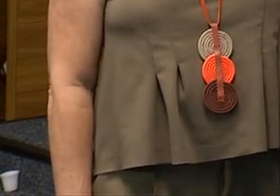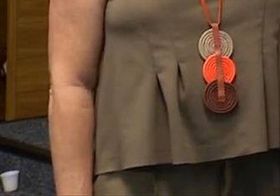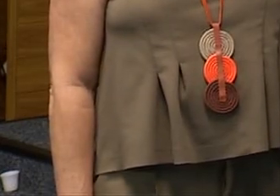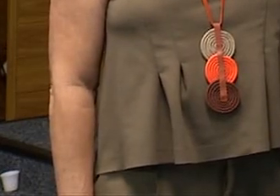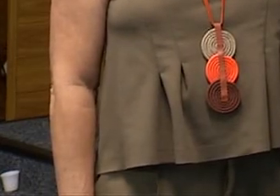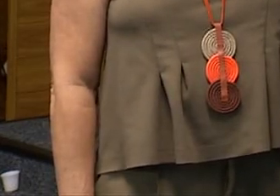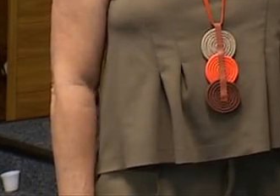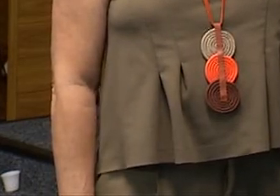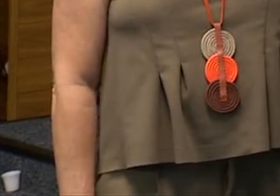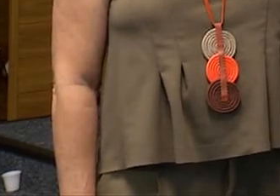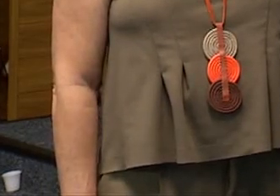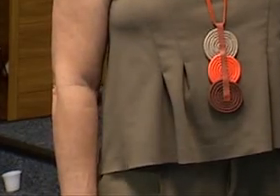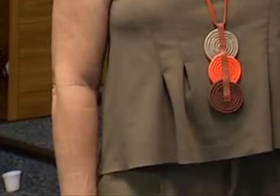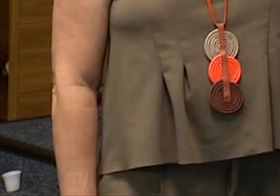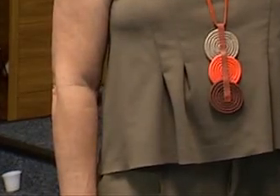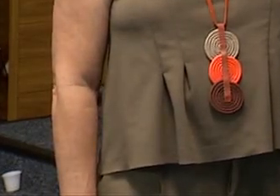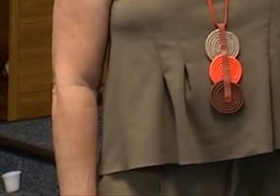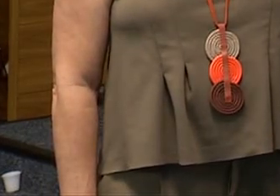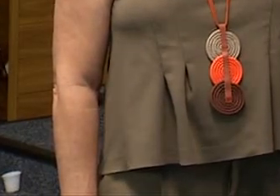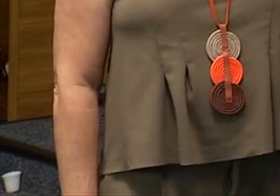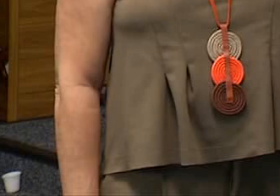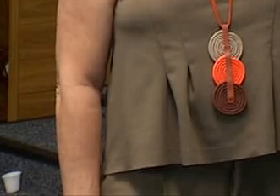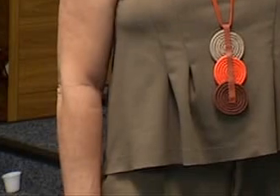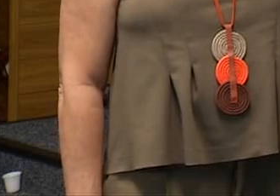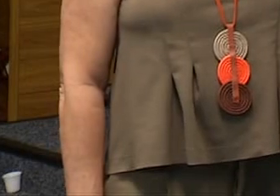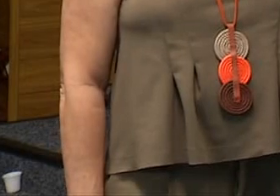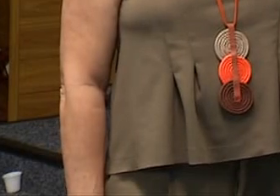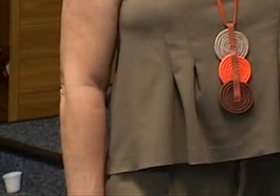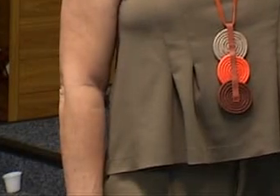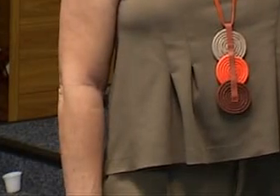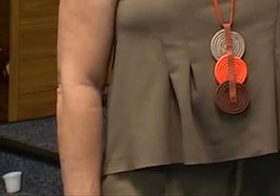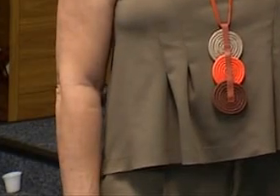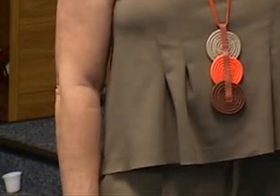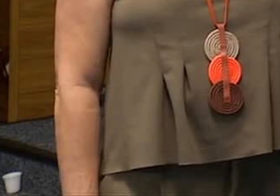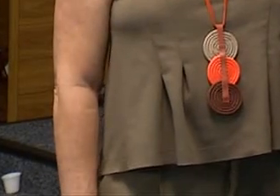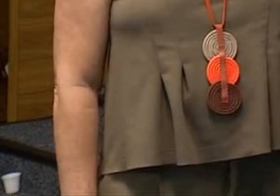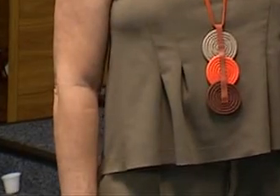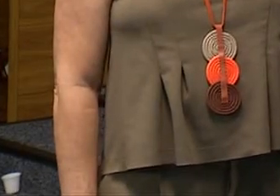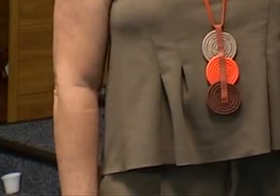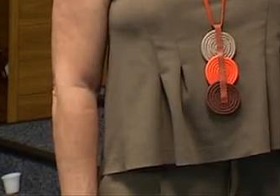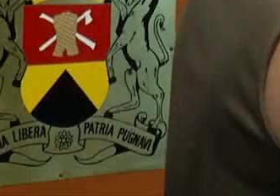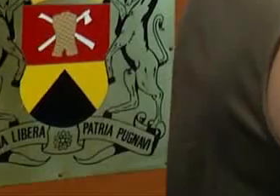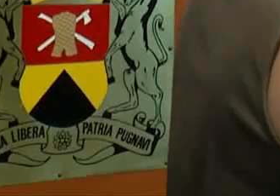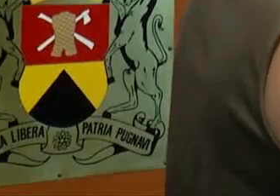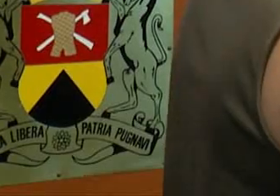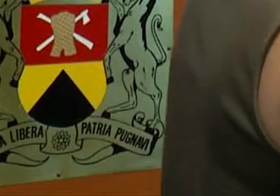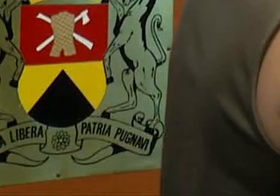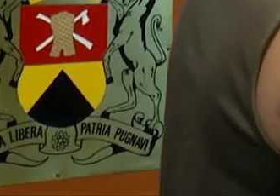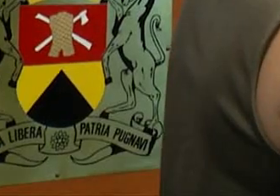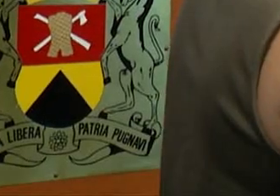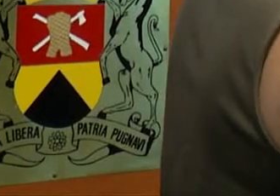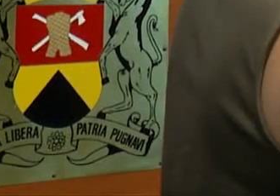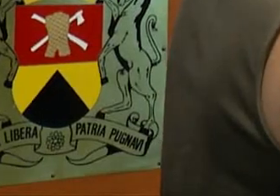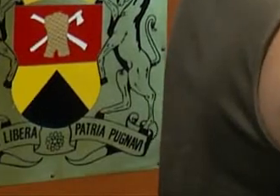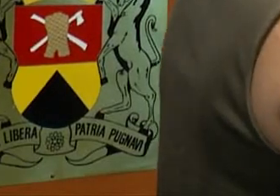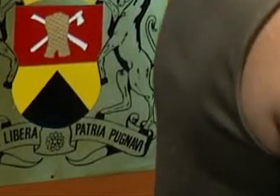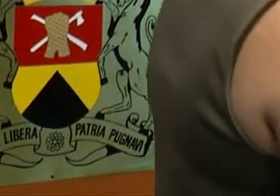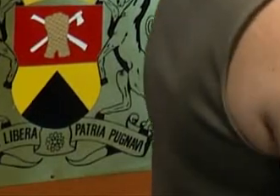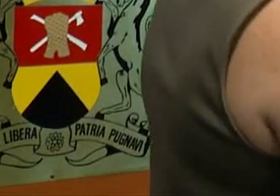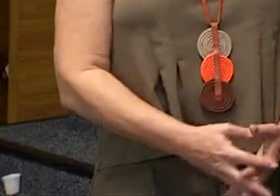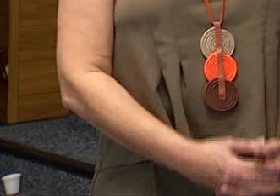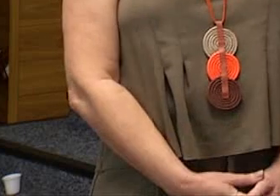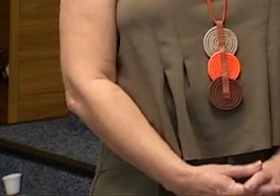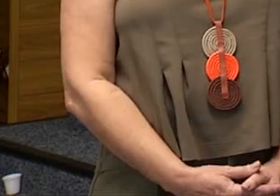era, e deve ser ainda, pelo menos na minha época, posso falar da minha época, o nosso pai lá. Nós chegávamos de